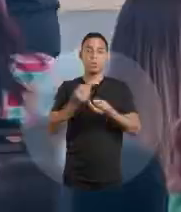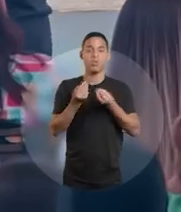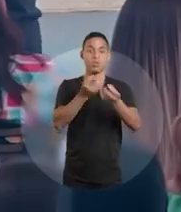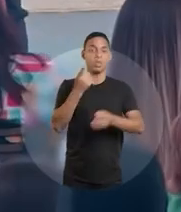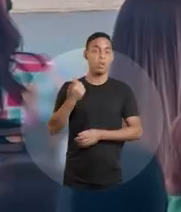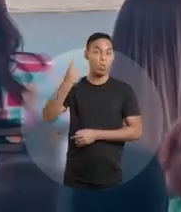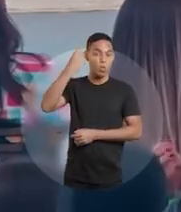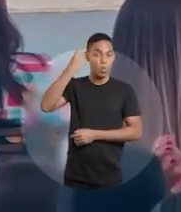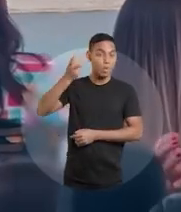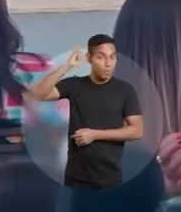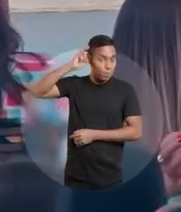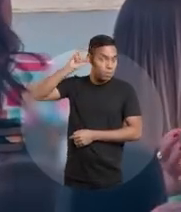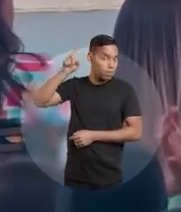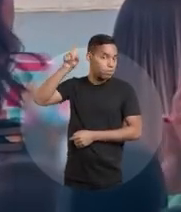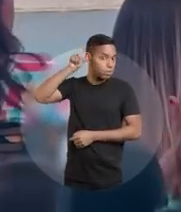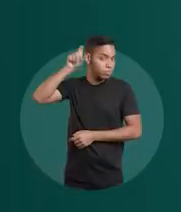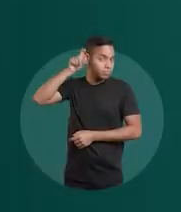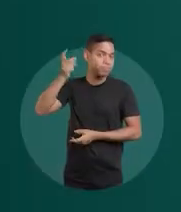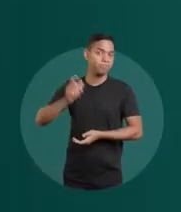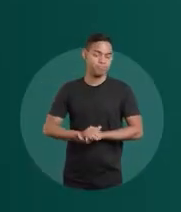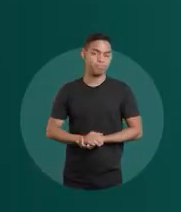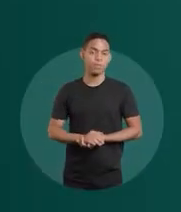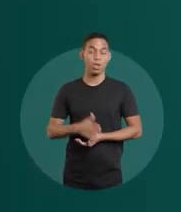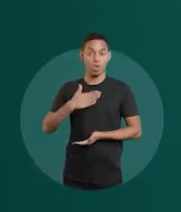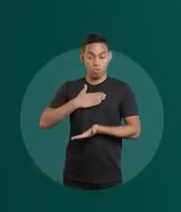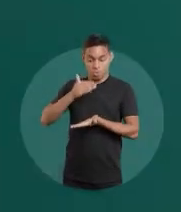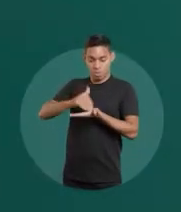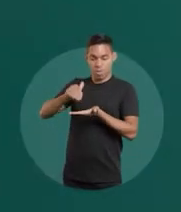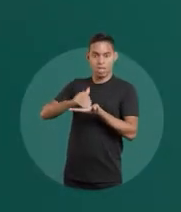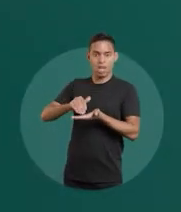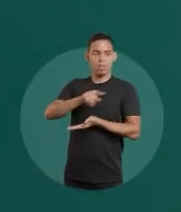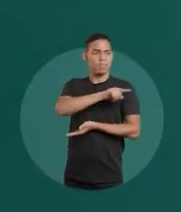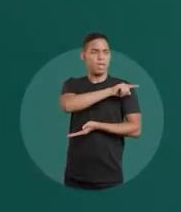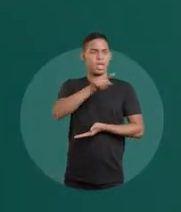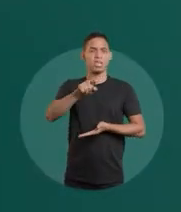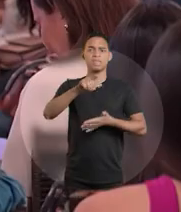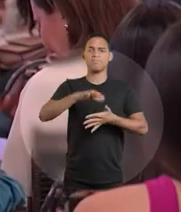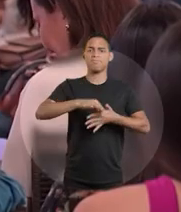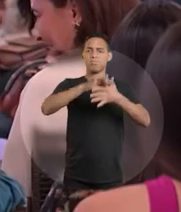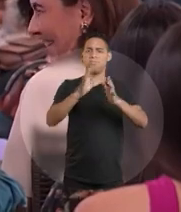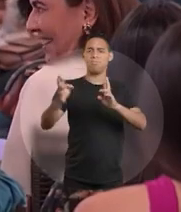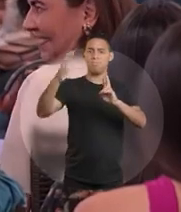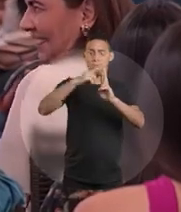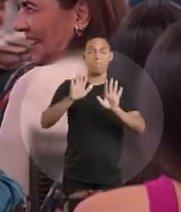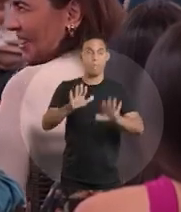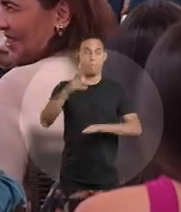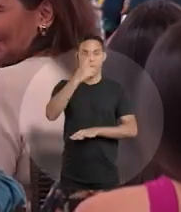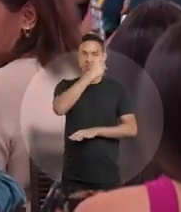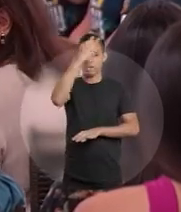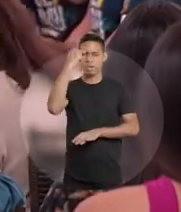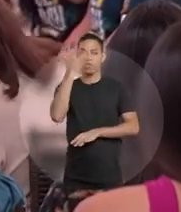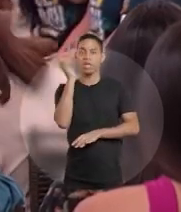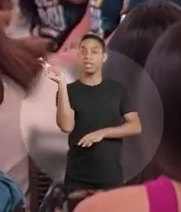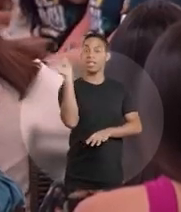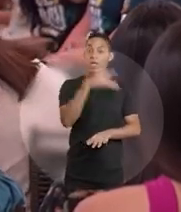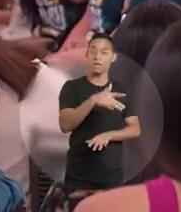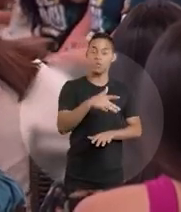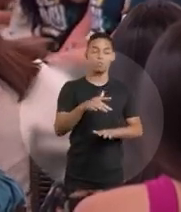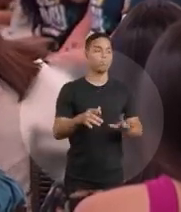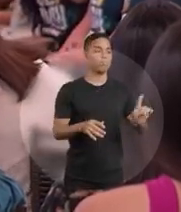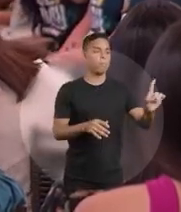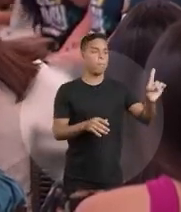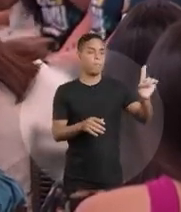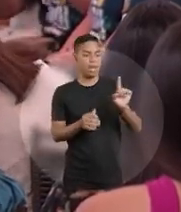recebeu o seu aparelho auditivo. E no meu secretariado, elas foram destaque. Quando eu deixo a prefeitura,